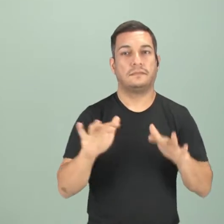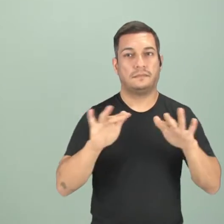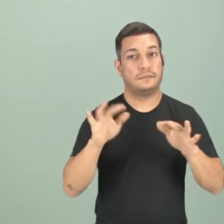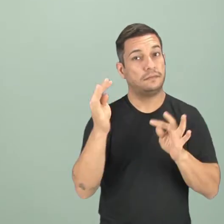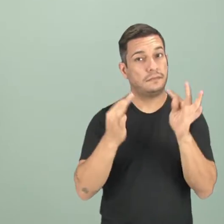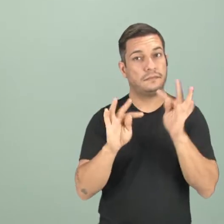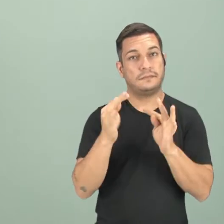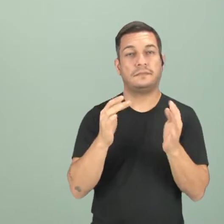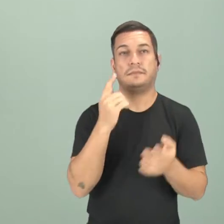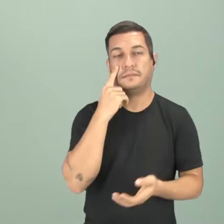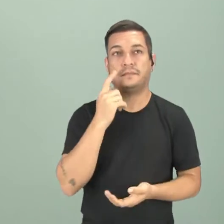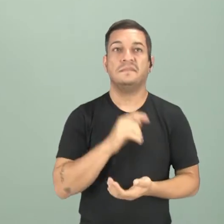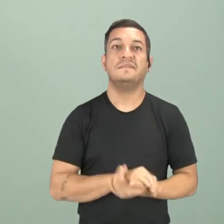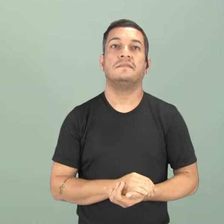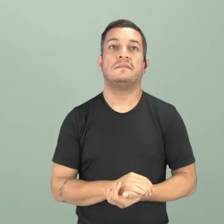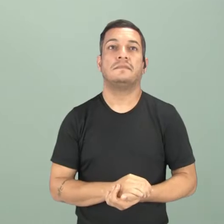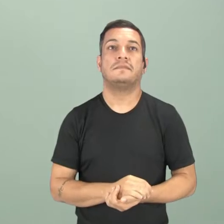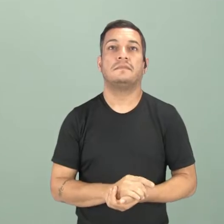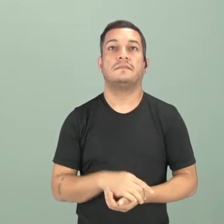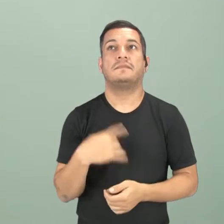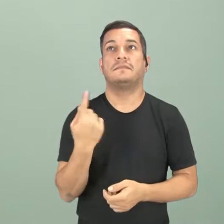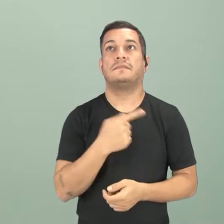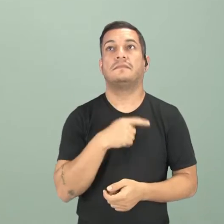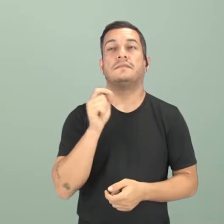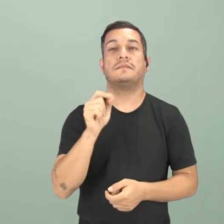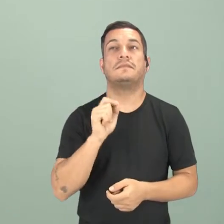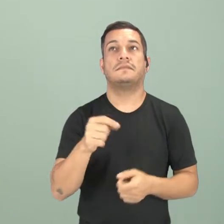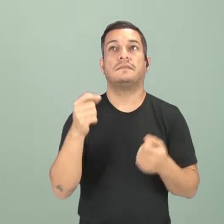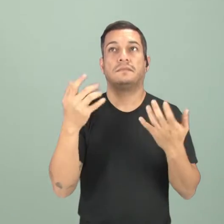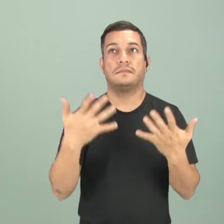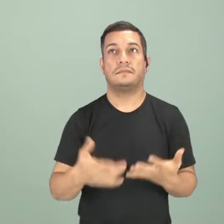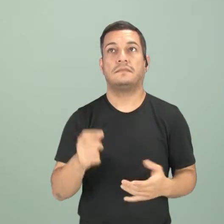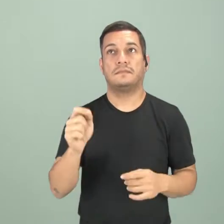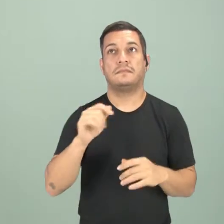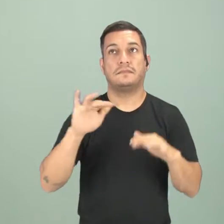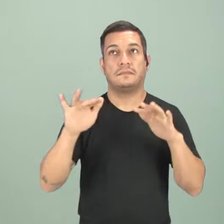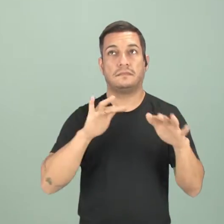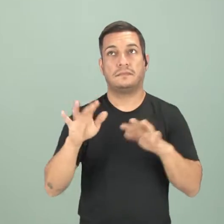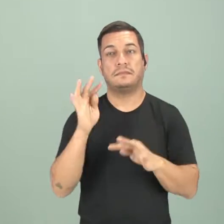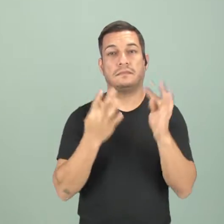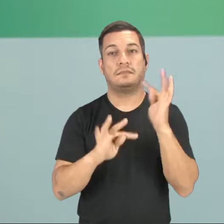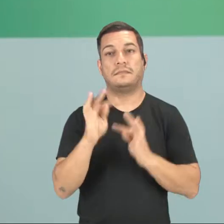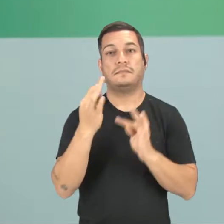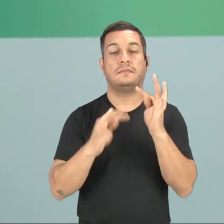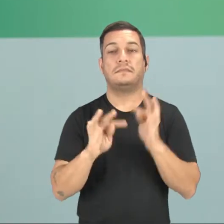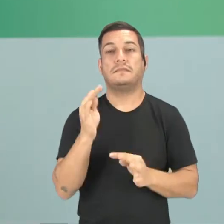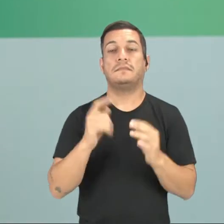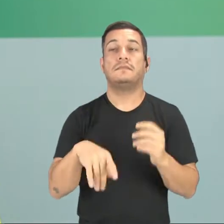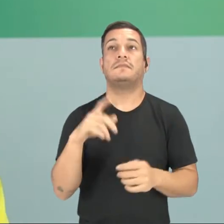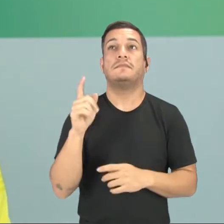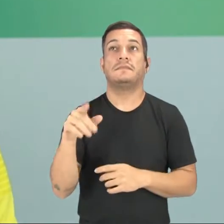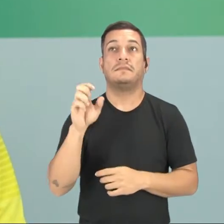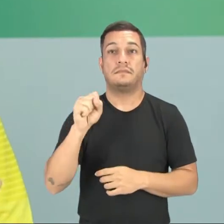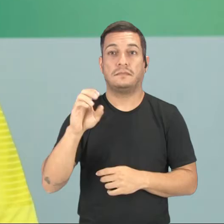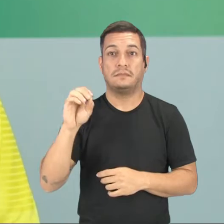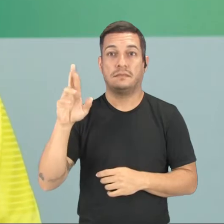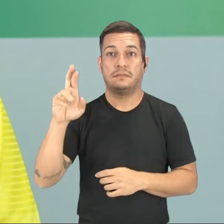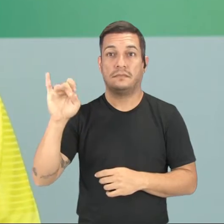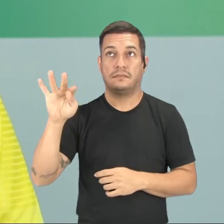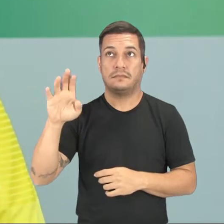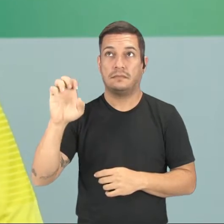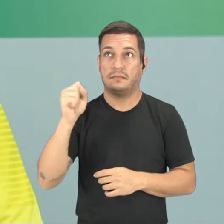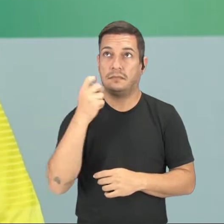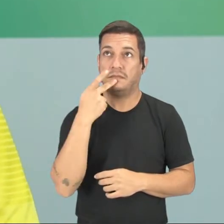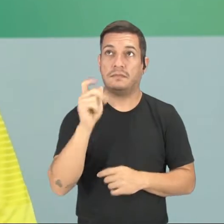tecnologia. Bom, para que a gente possa trabalhar essa lógica do movimento e da tecnologia, Sócrates diz que primeiro a